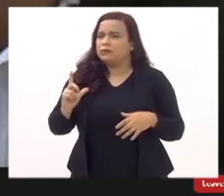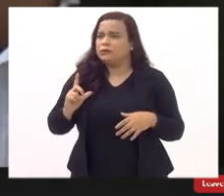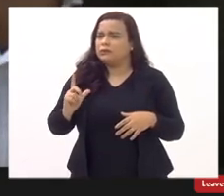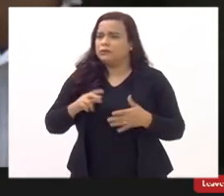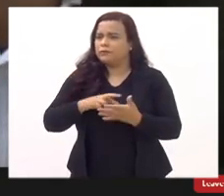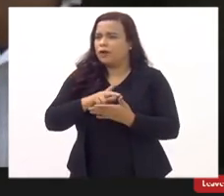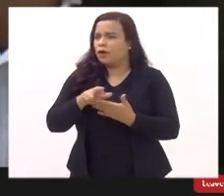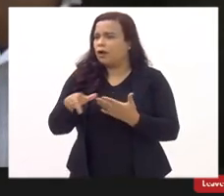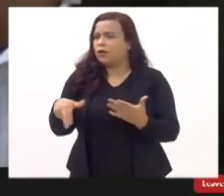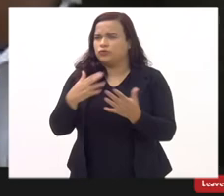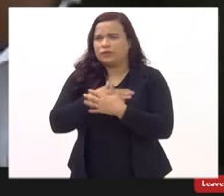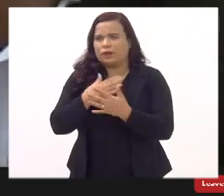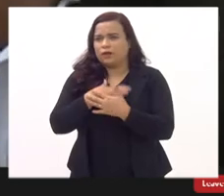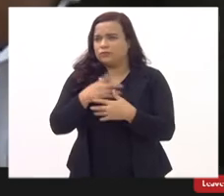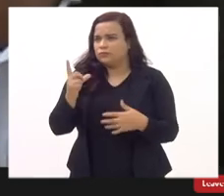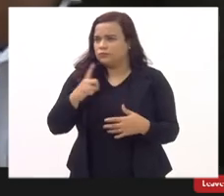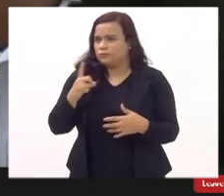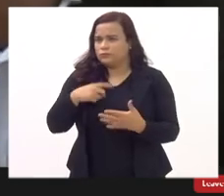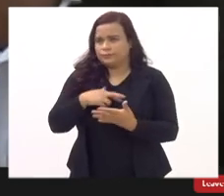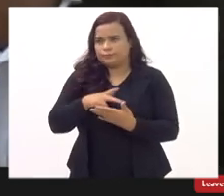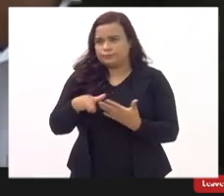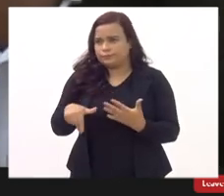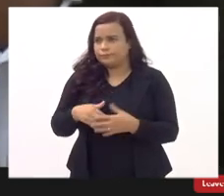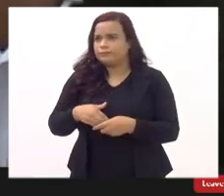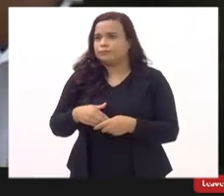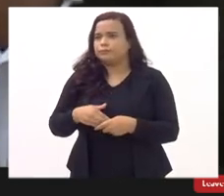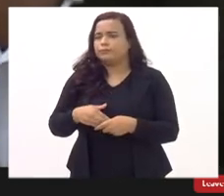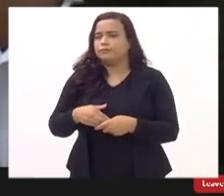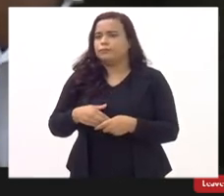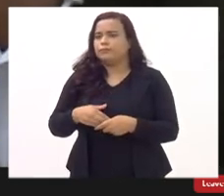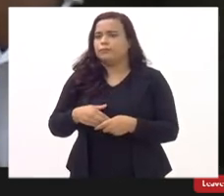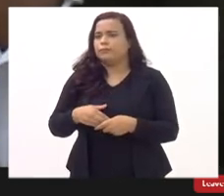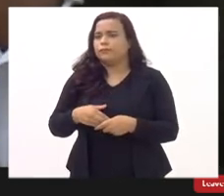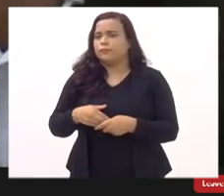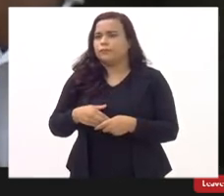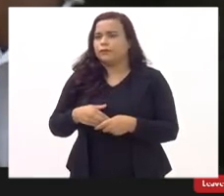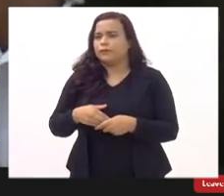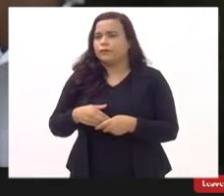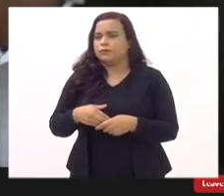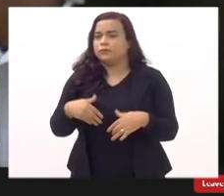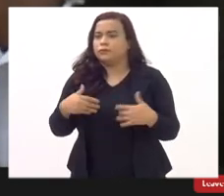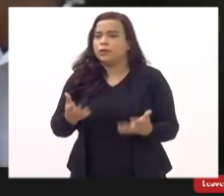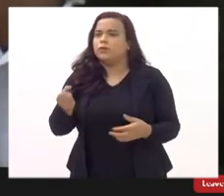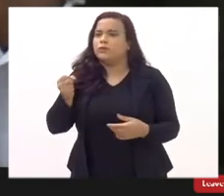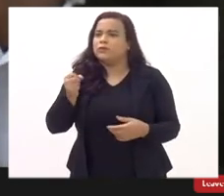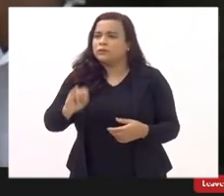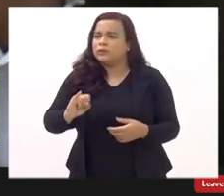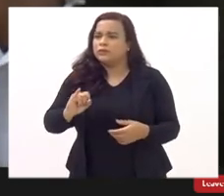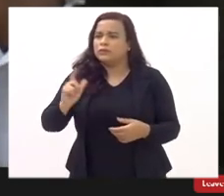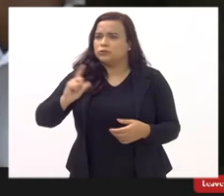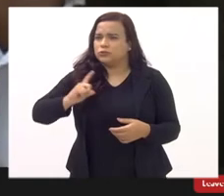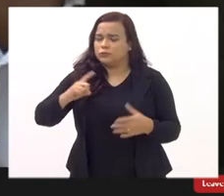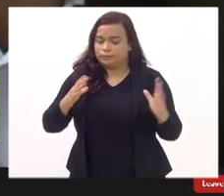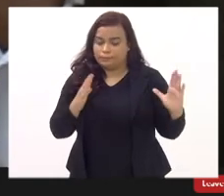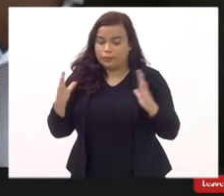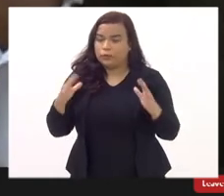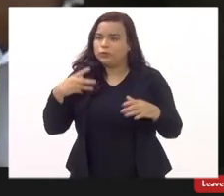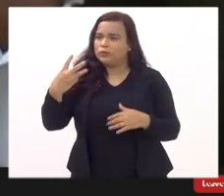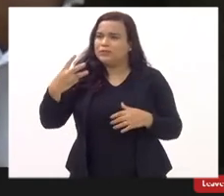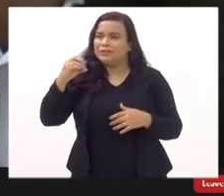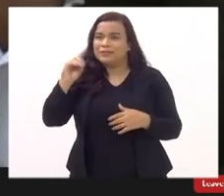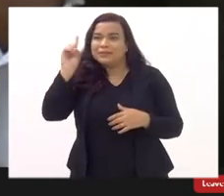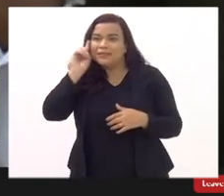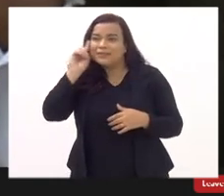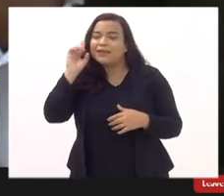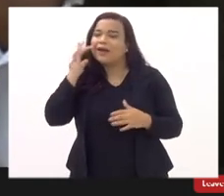vários feriados, né? Eu entendo que assim, se a gente tiver aí em torno de 30 dias, eu acho